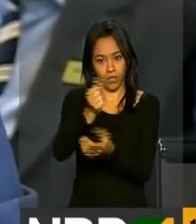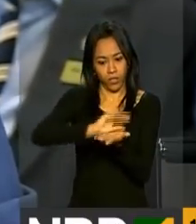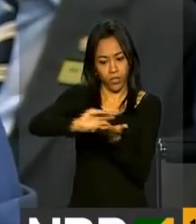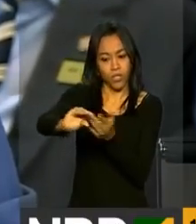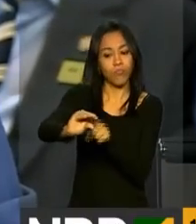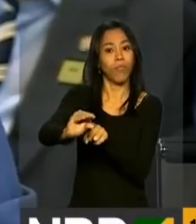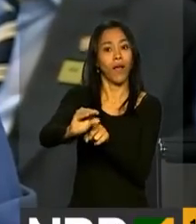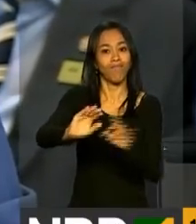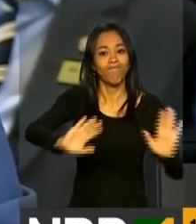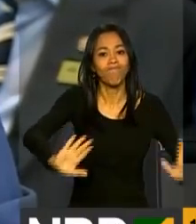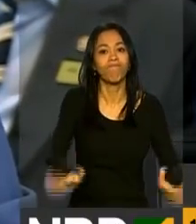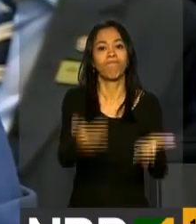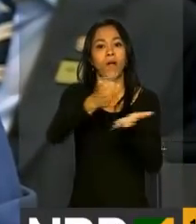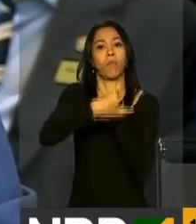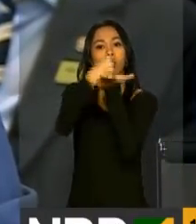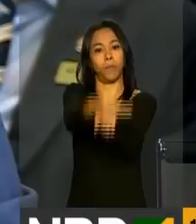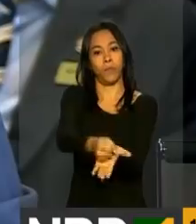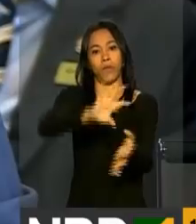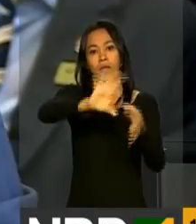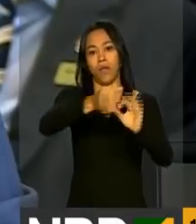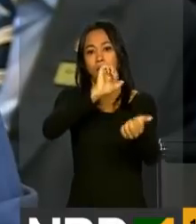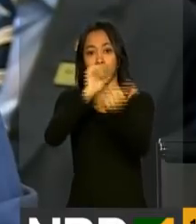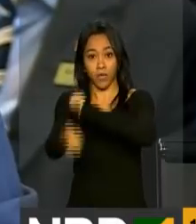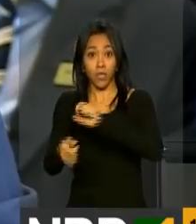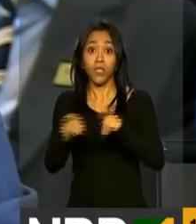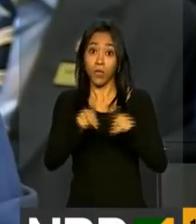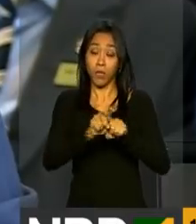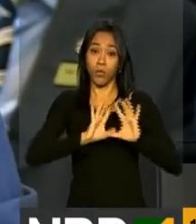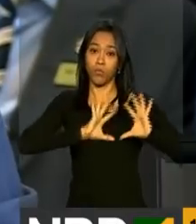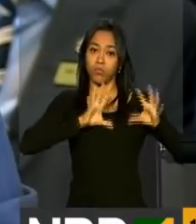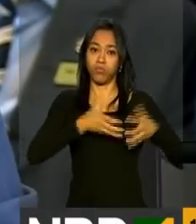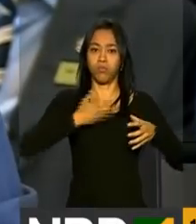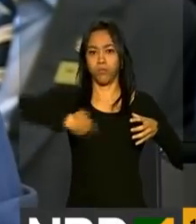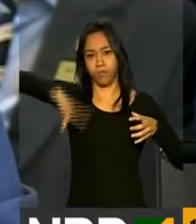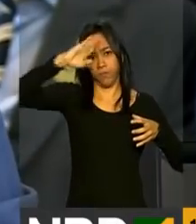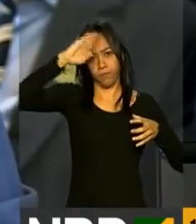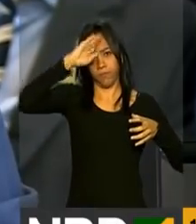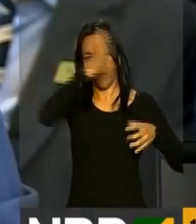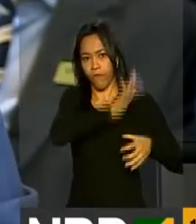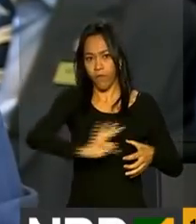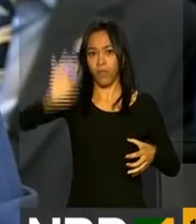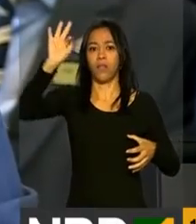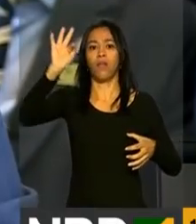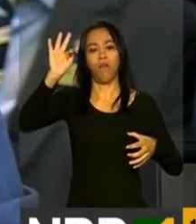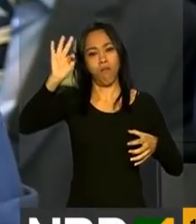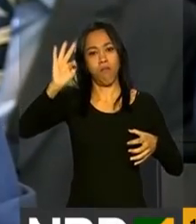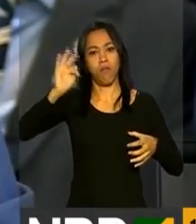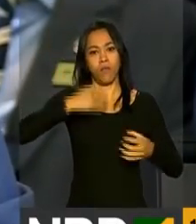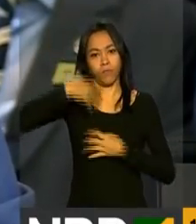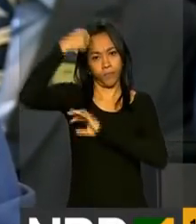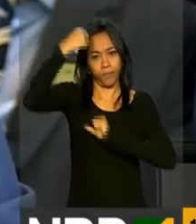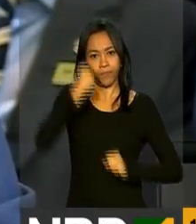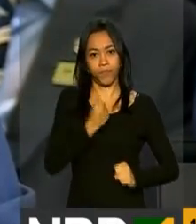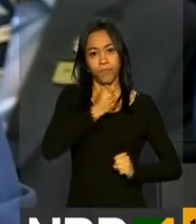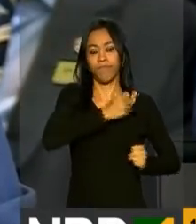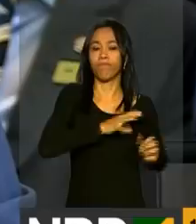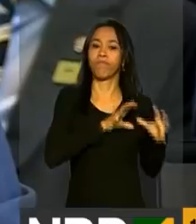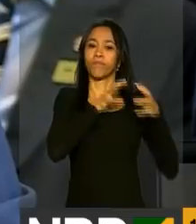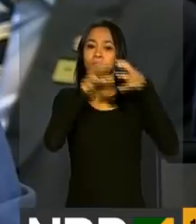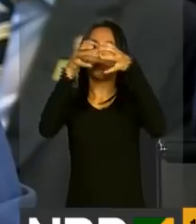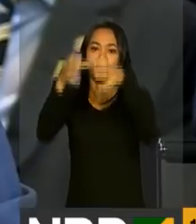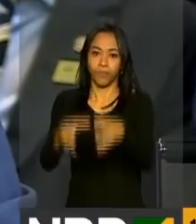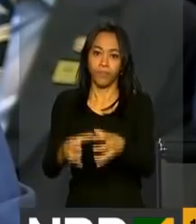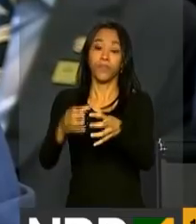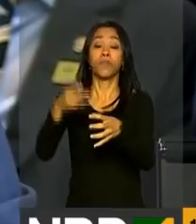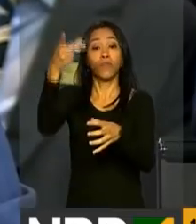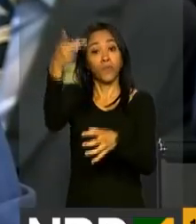olimpíadas e colocamos todas as forças federais inclusive as forças armadas aqui é no rio de janeiro isto